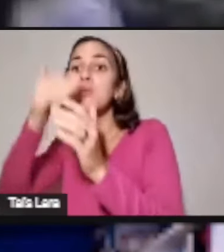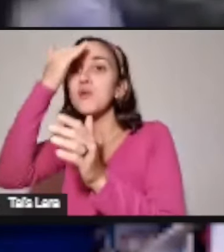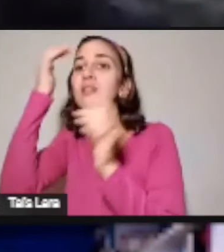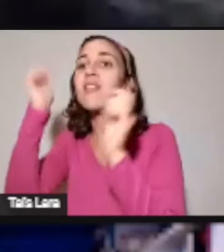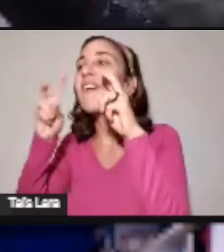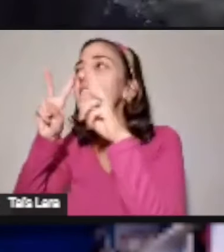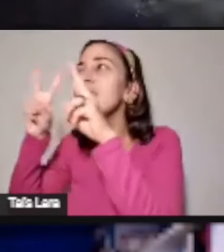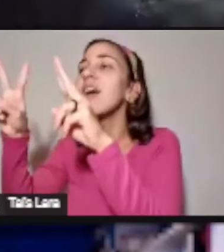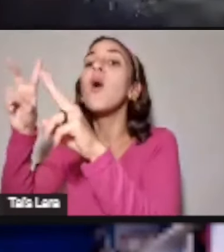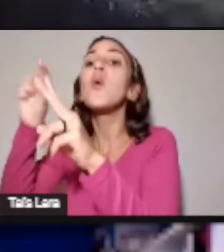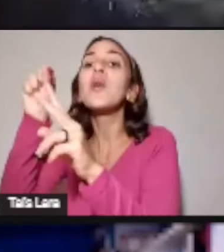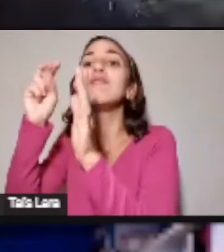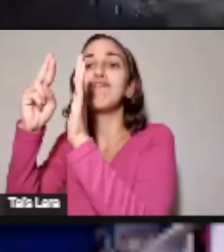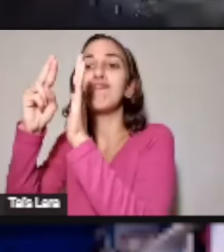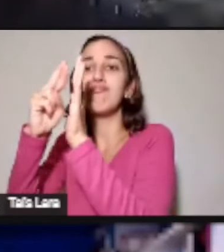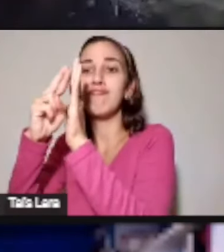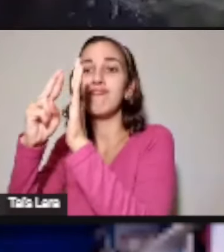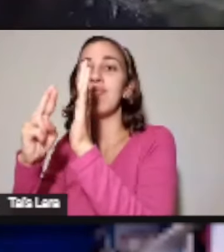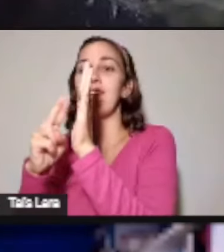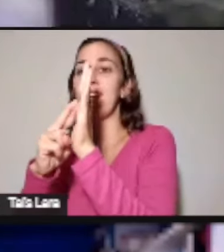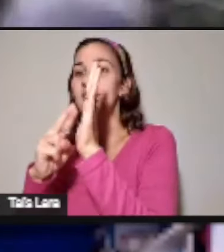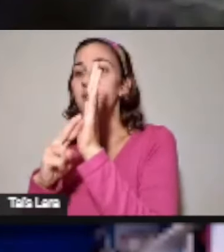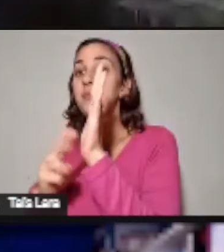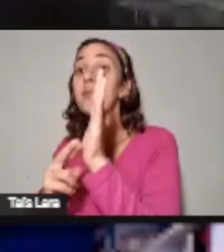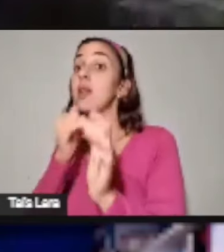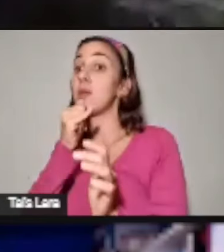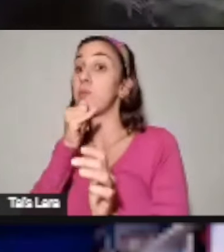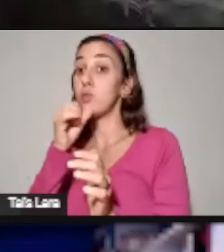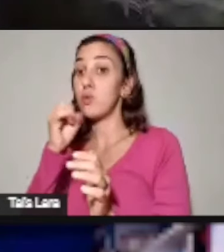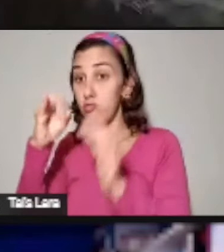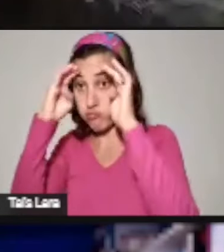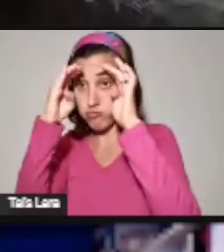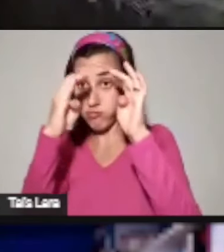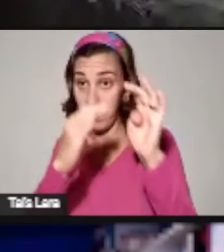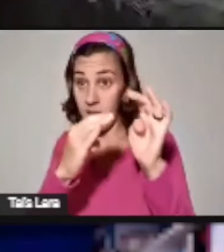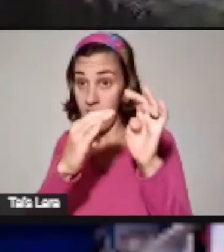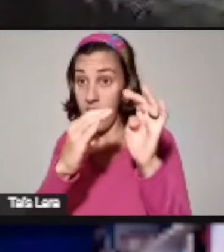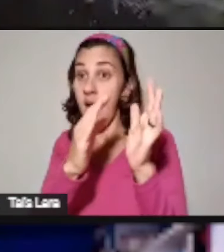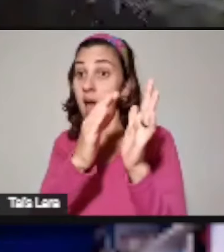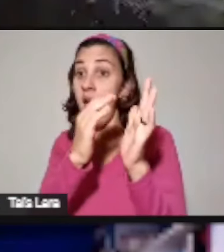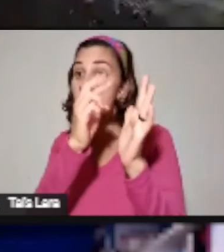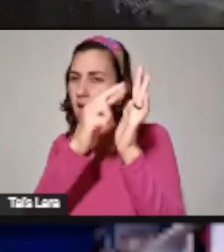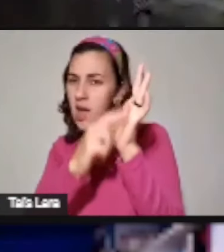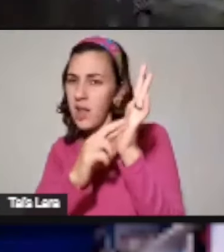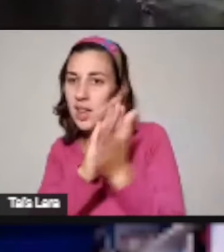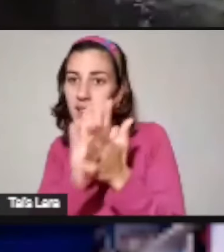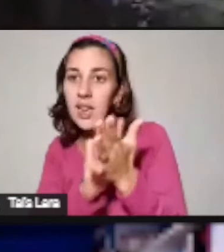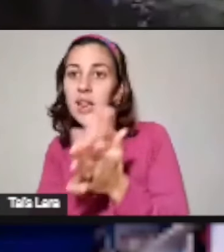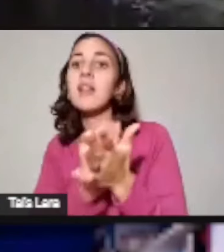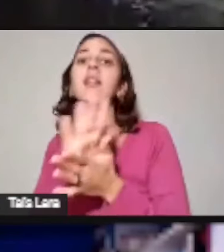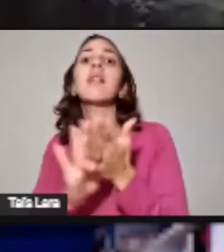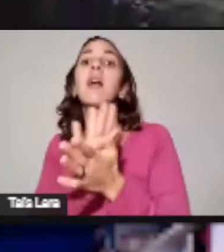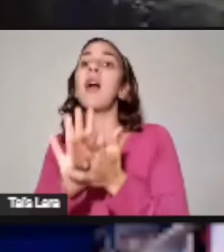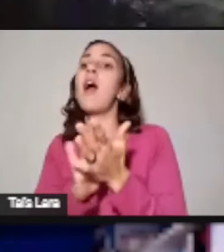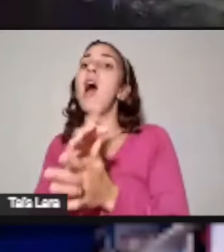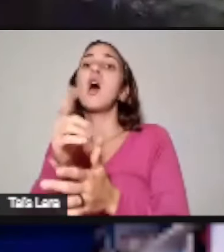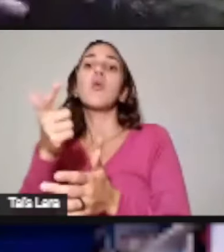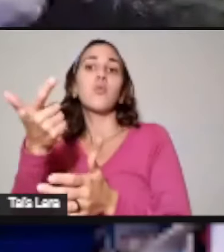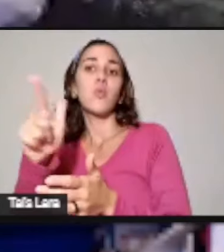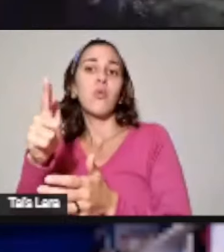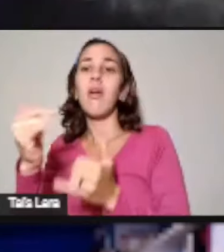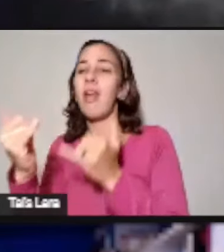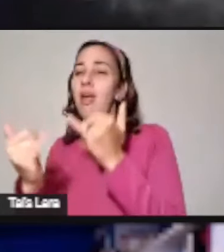isso não for cumprido, não tem internet, tá? Se isso não for cumprido, não vai rolar futebol. O futebol, ele só pode